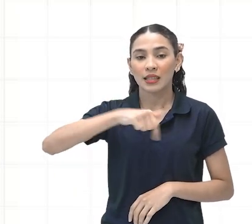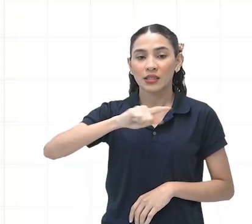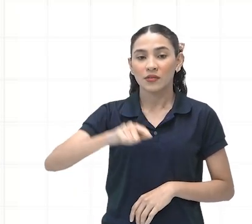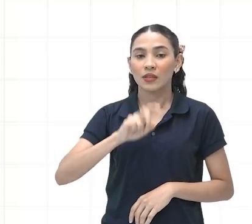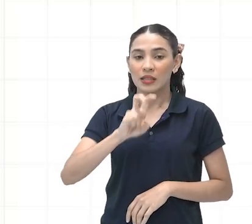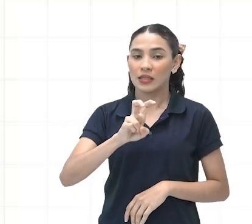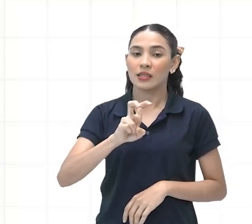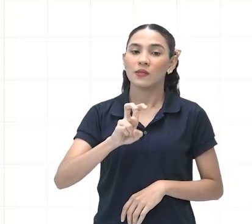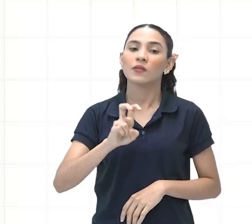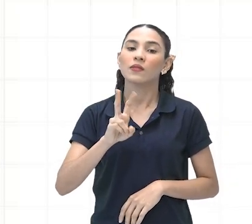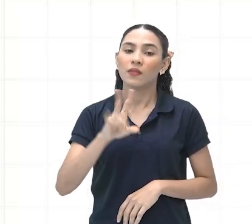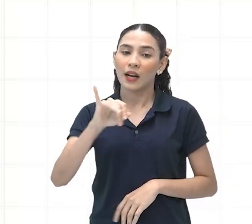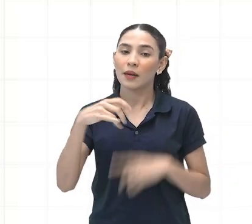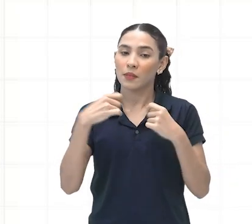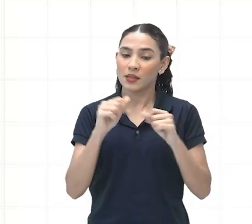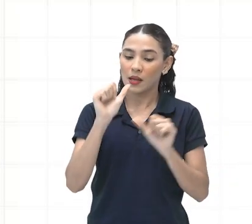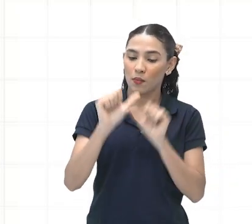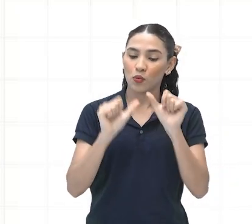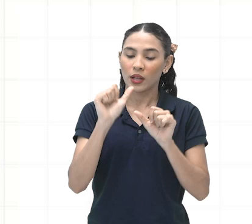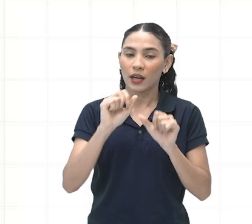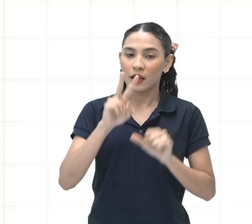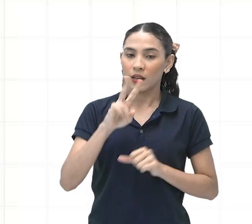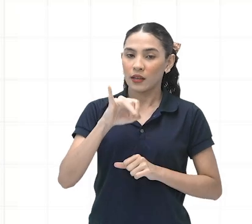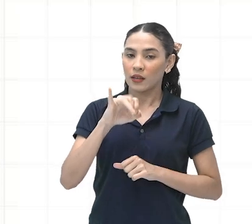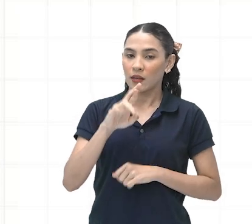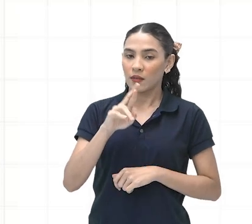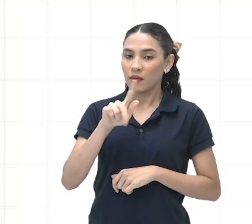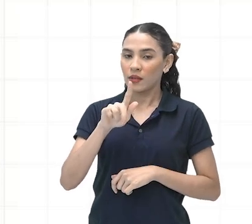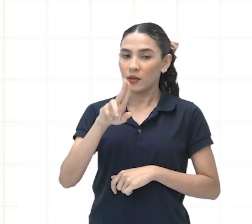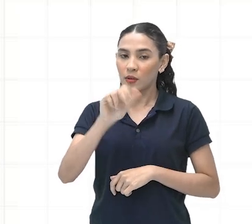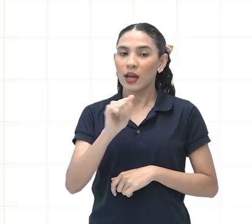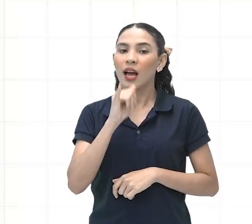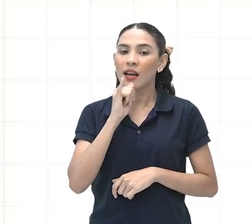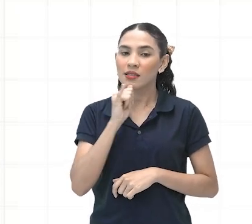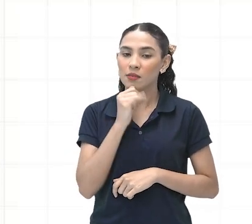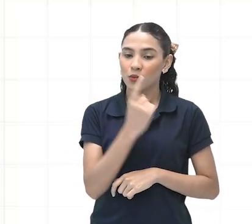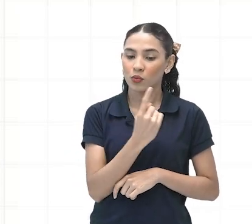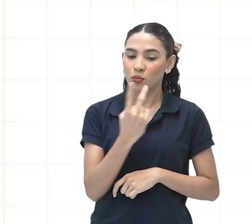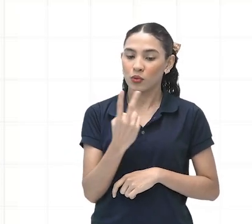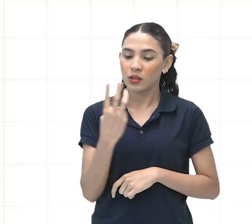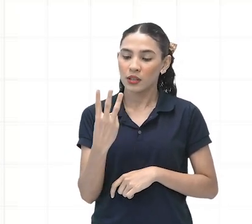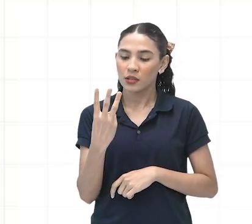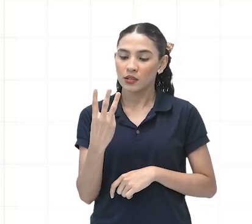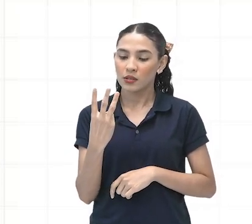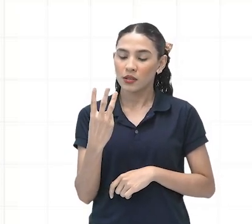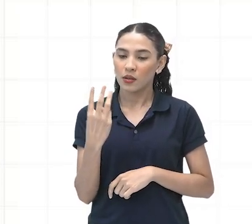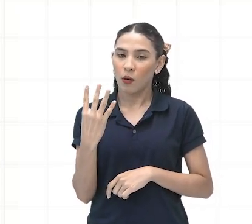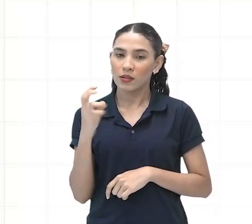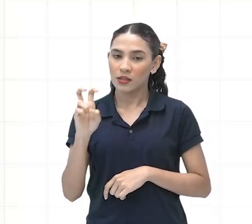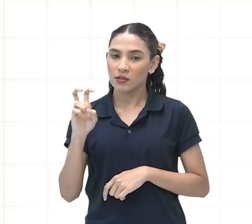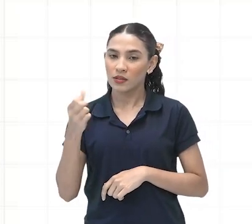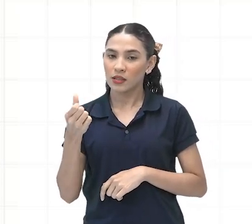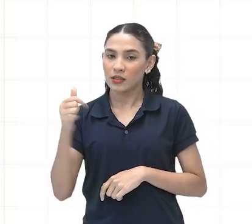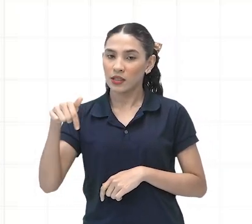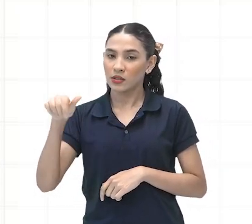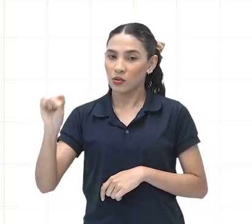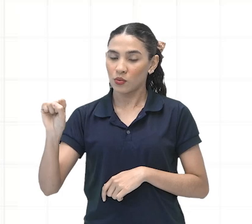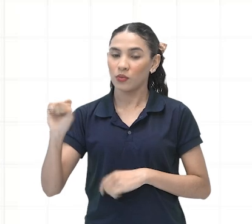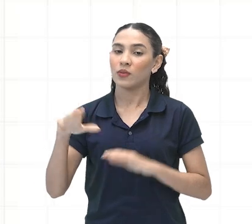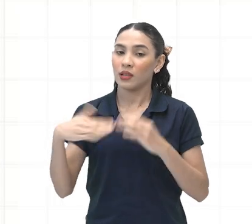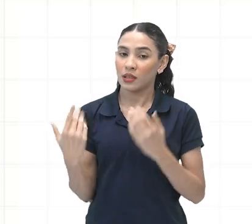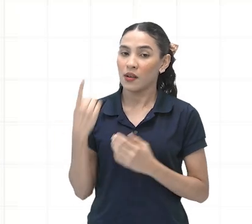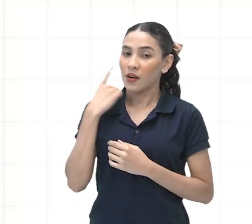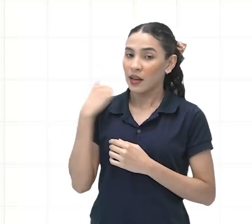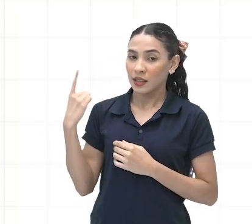7,5, eu vou andar com a vírgula 1, 2, 3, 4, 5, 6, 7, 8. E